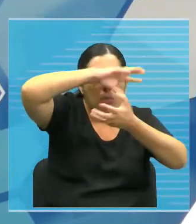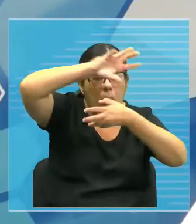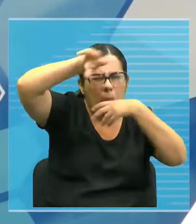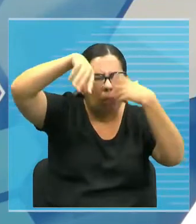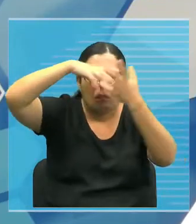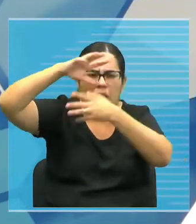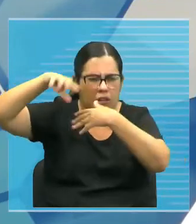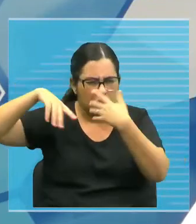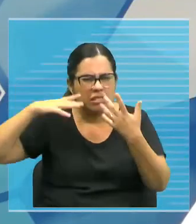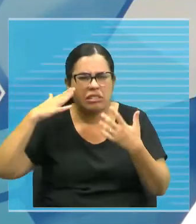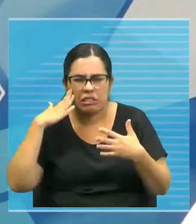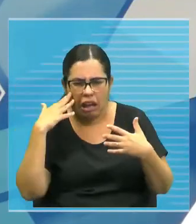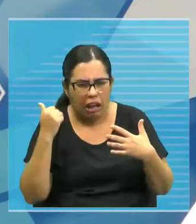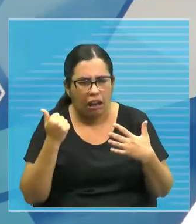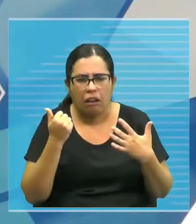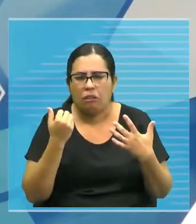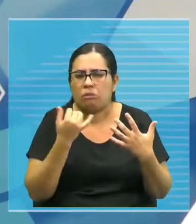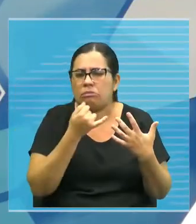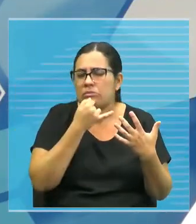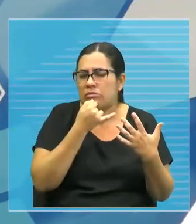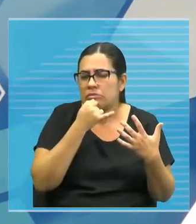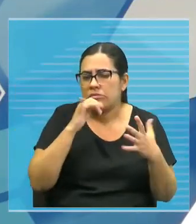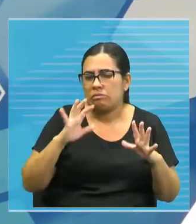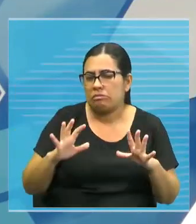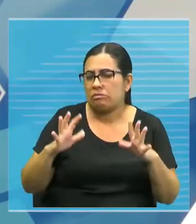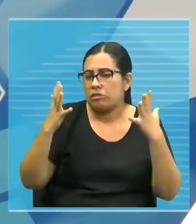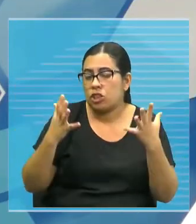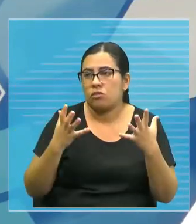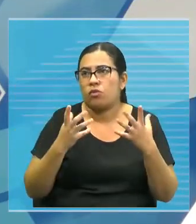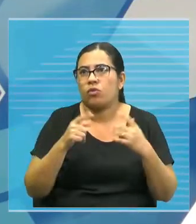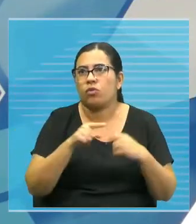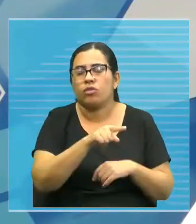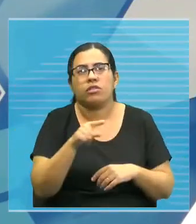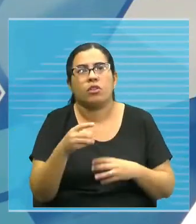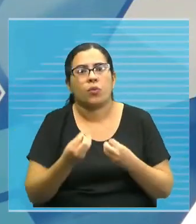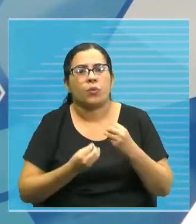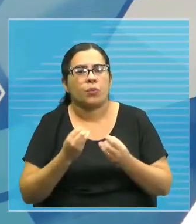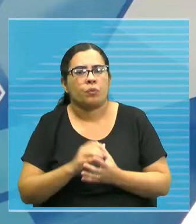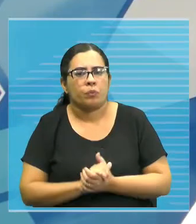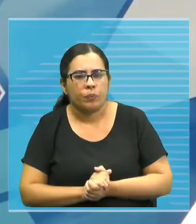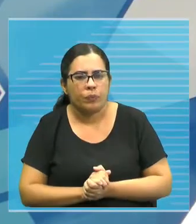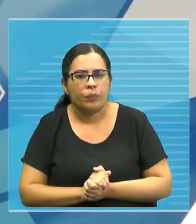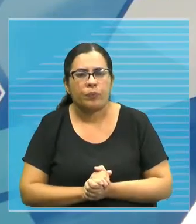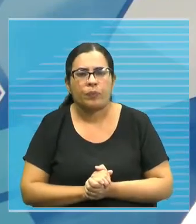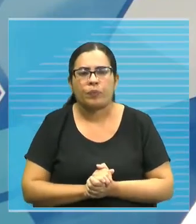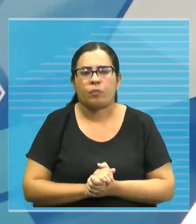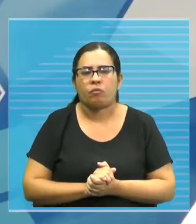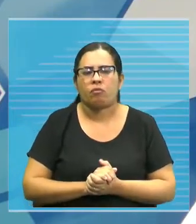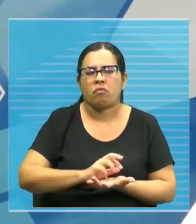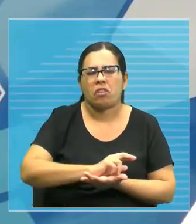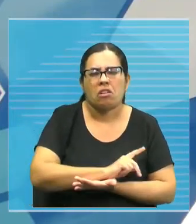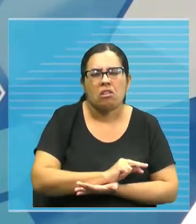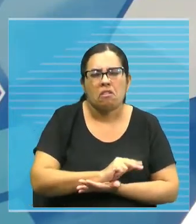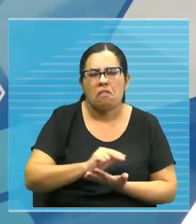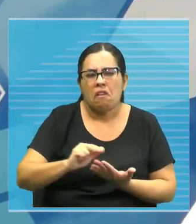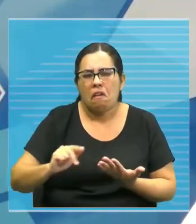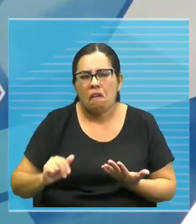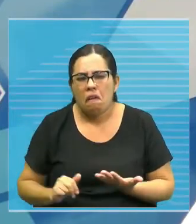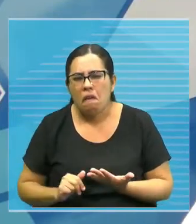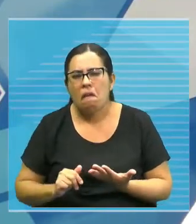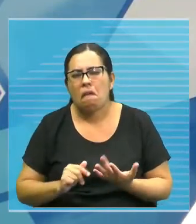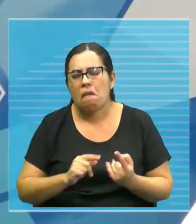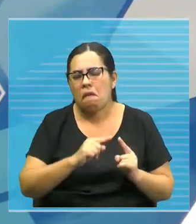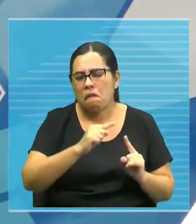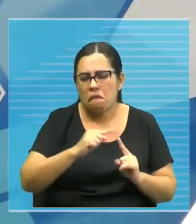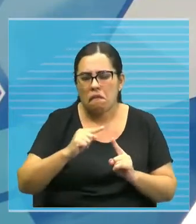embaralhadas, sabe? Se você tiver passando pela sua cabeça, sabe? Os mais diversos